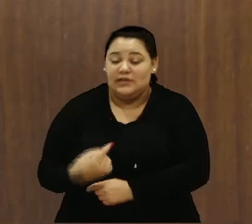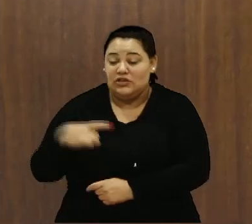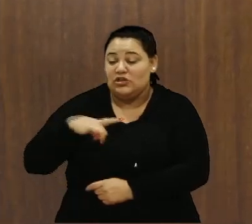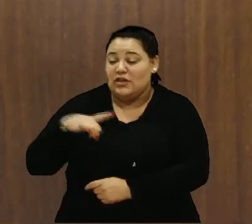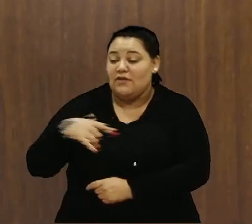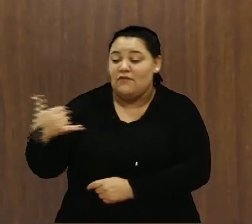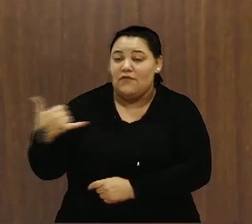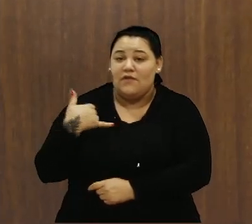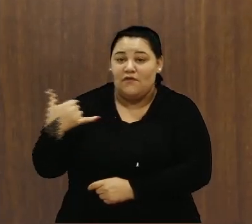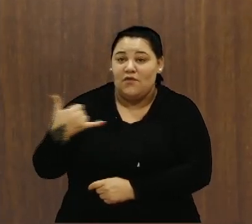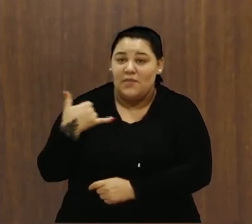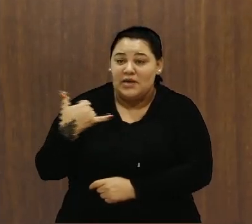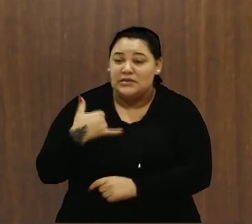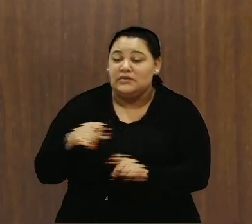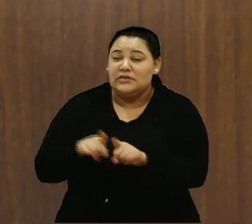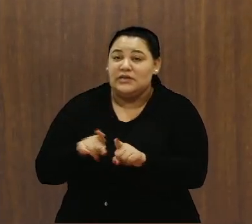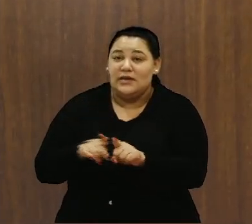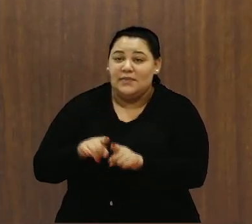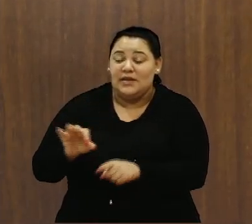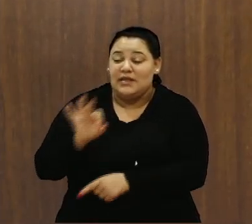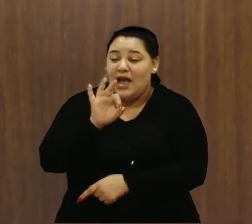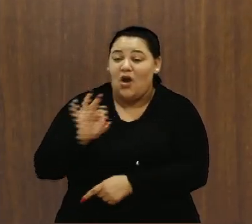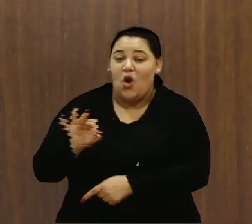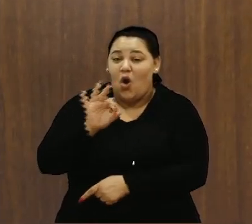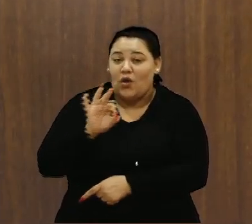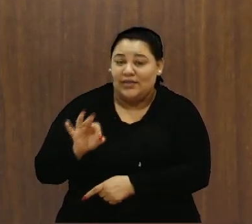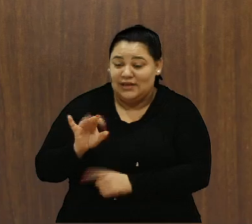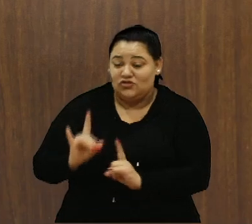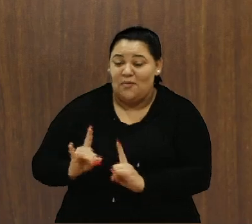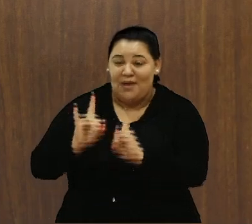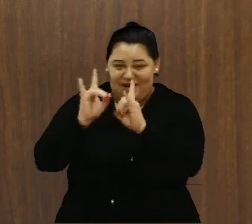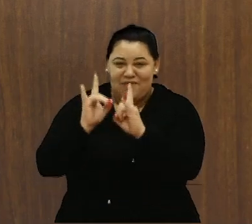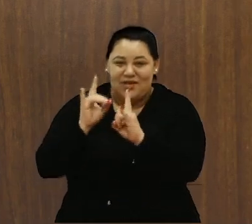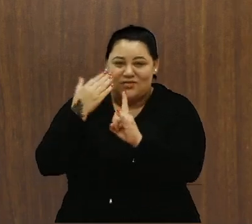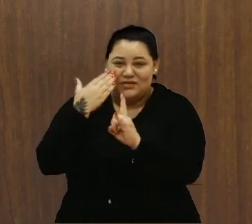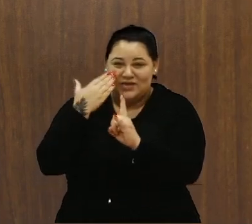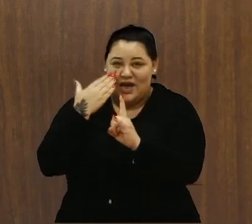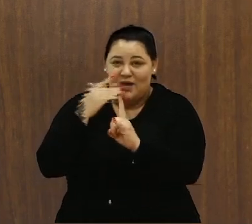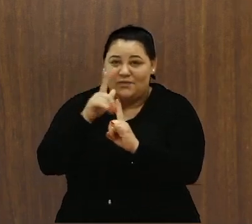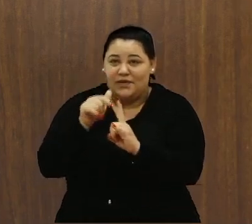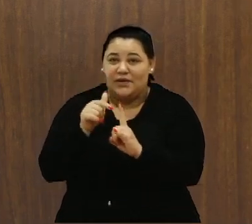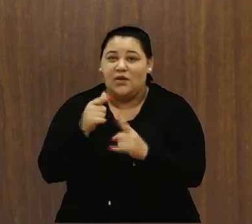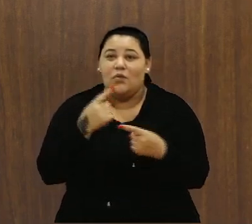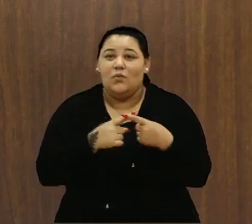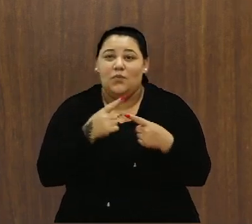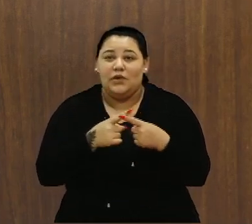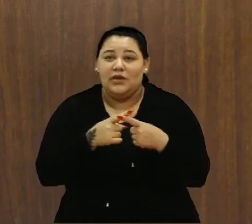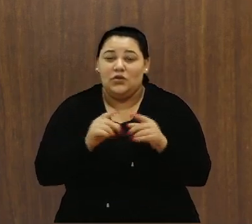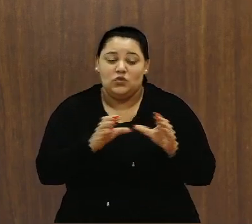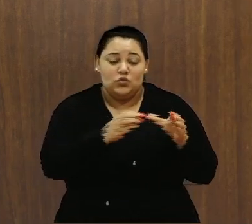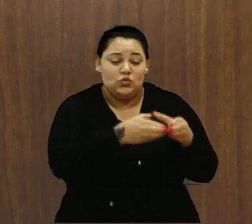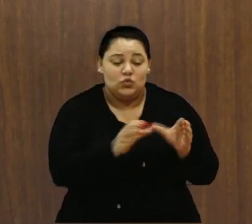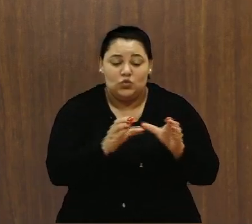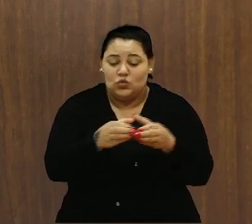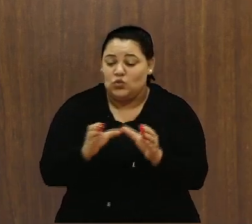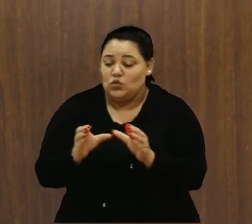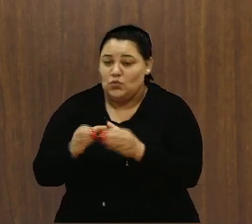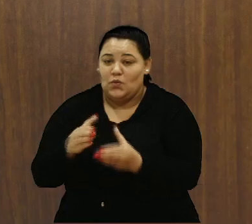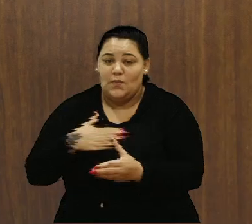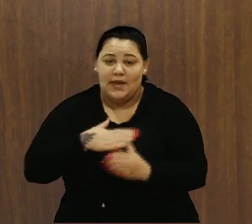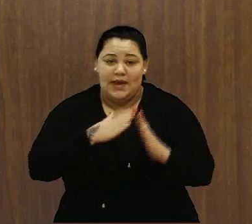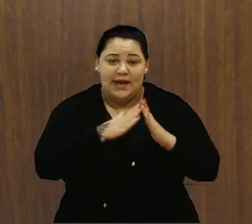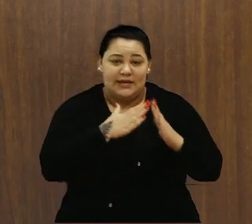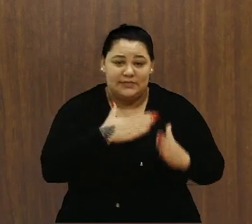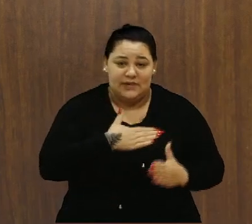de que esses problemas das cotas condominiais nos conjuntos habitacionais do Minha Casa Minha Vida tipo